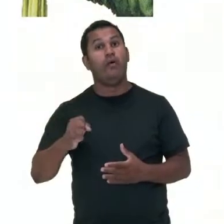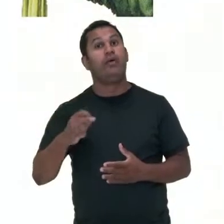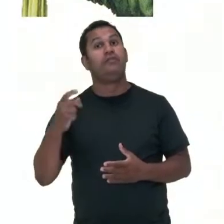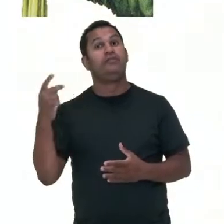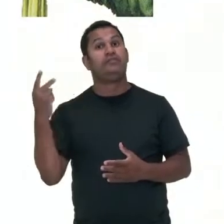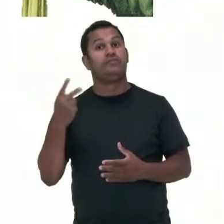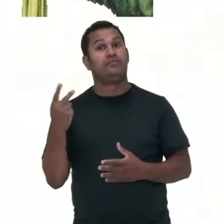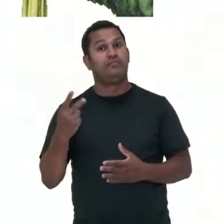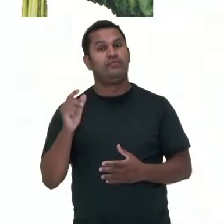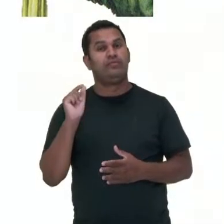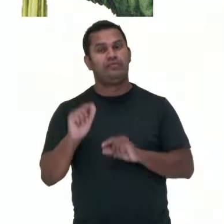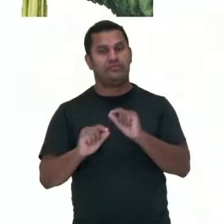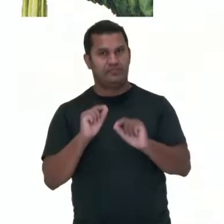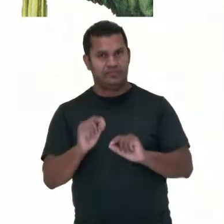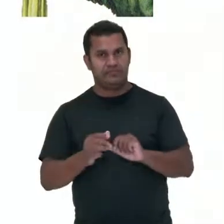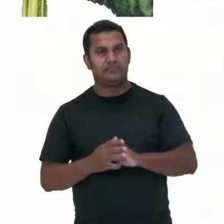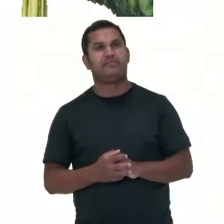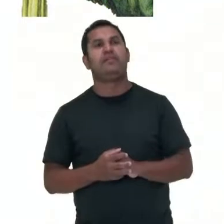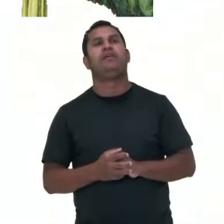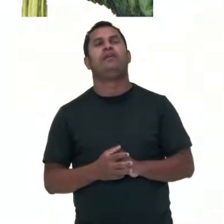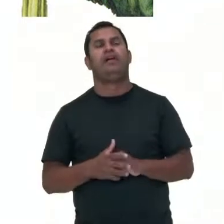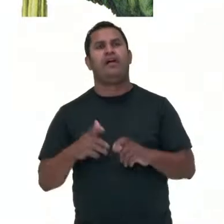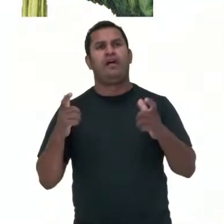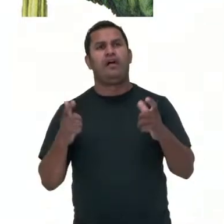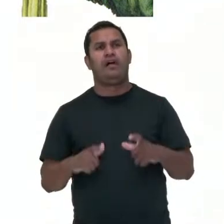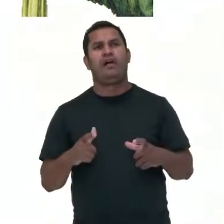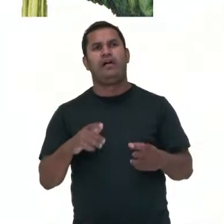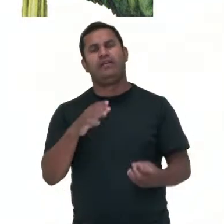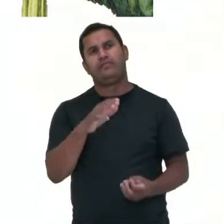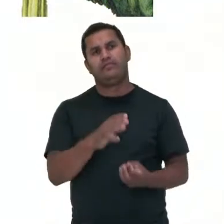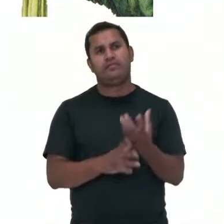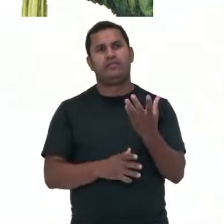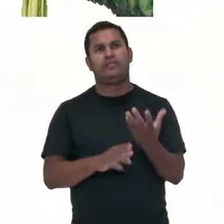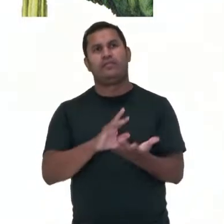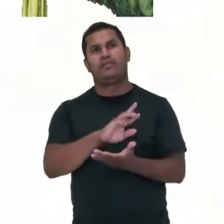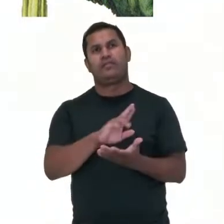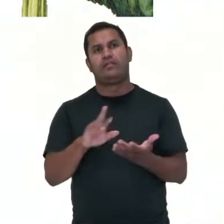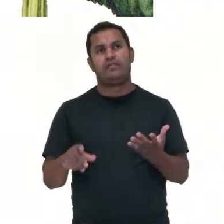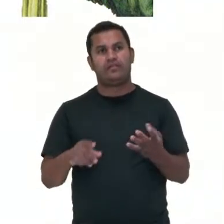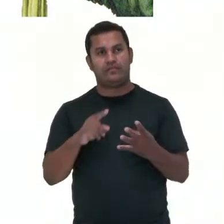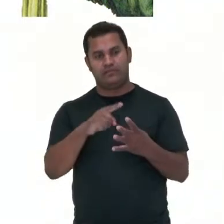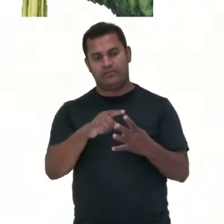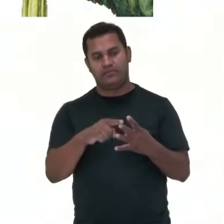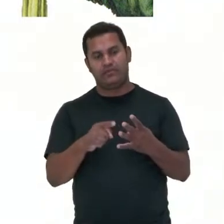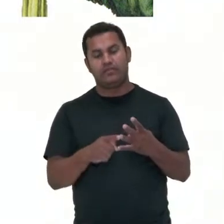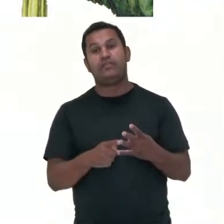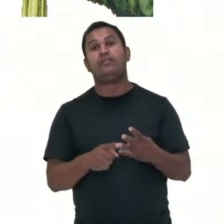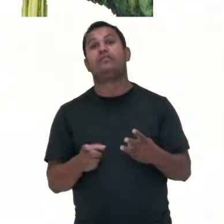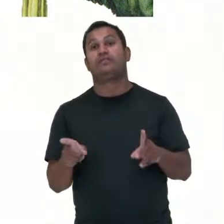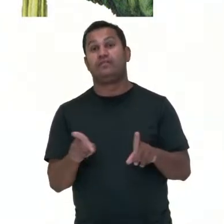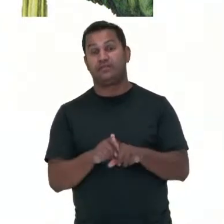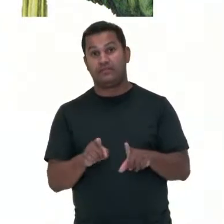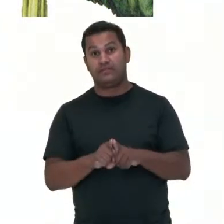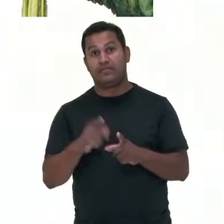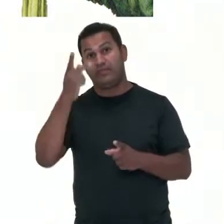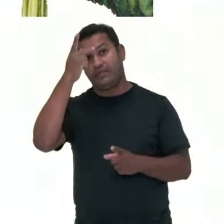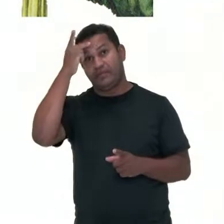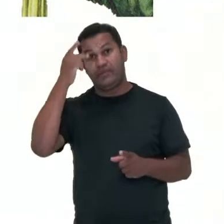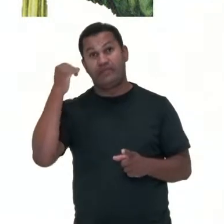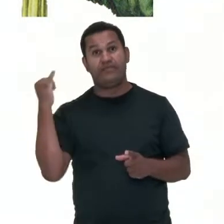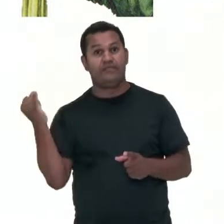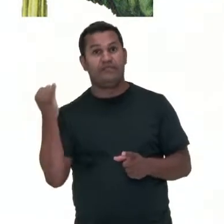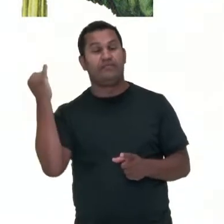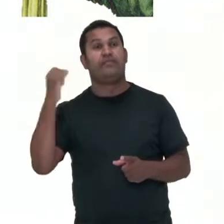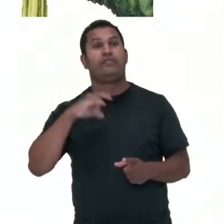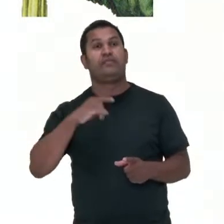número 2. Veremos um pouco sobre a vida e obra de Paul Gauguin, Henri Toulouse-Lautrec e Vicente Van Gogh. Observaremos suas